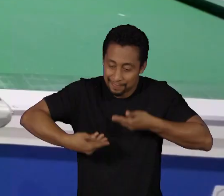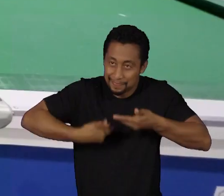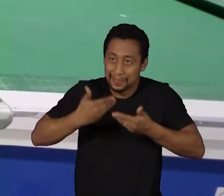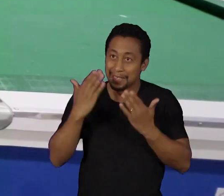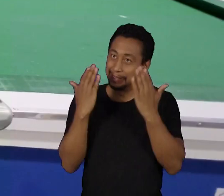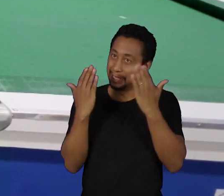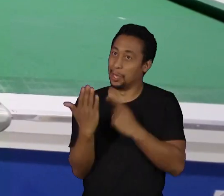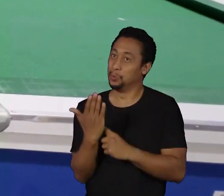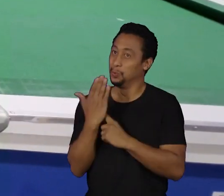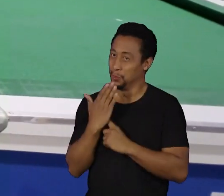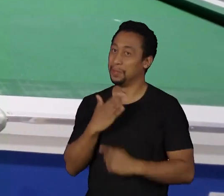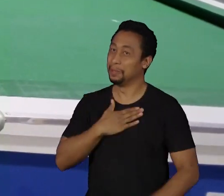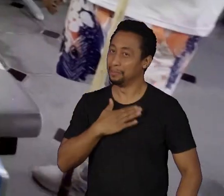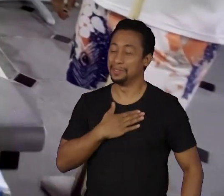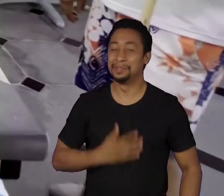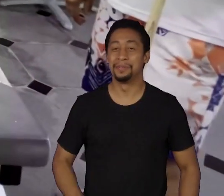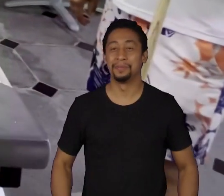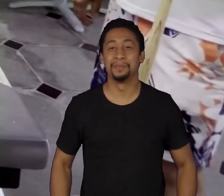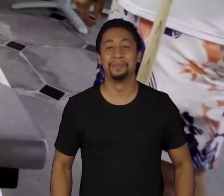Sinuca?